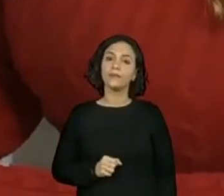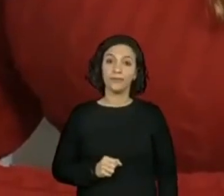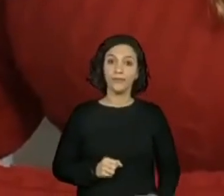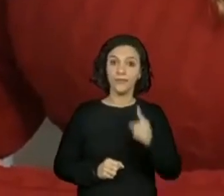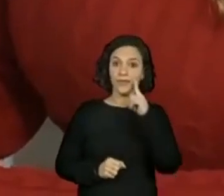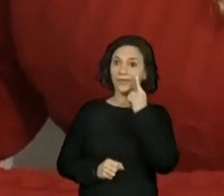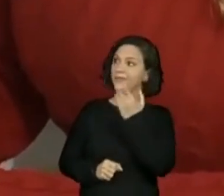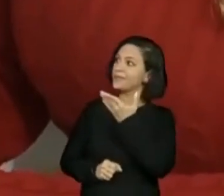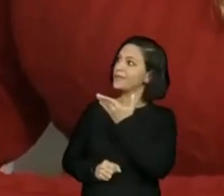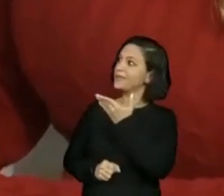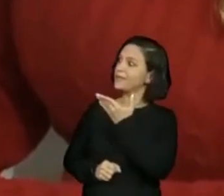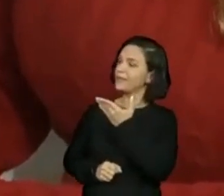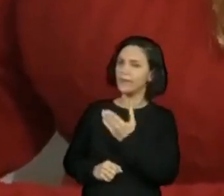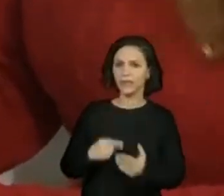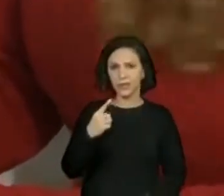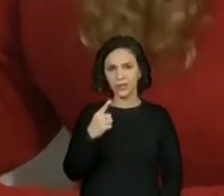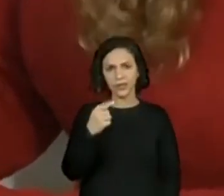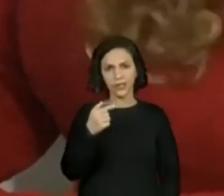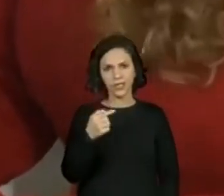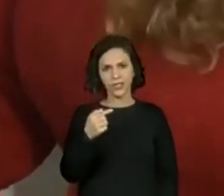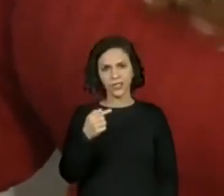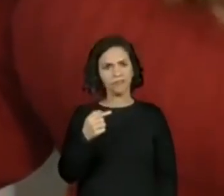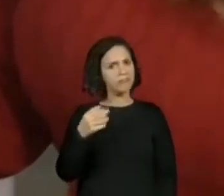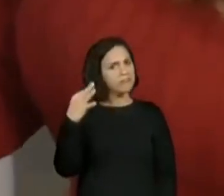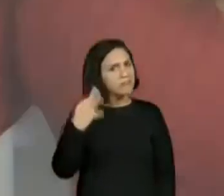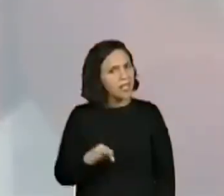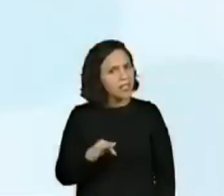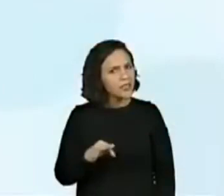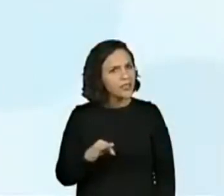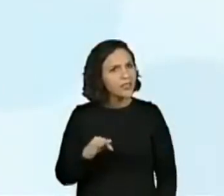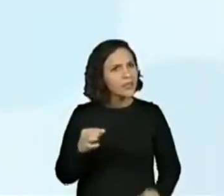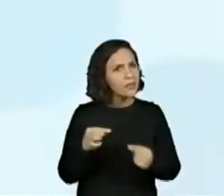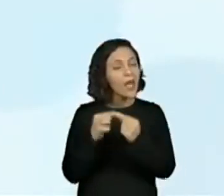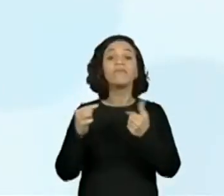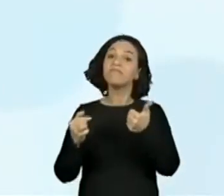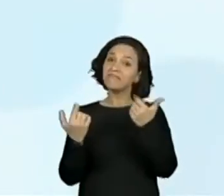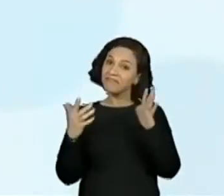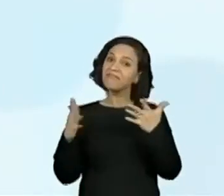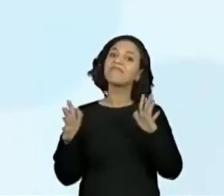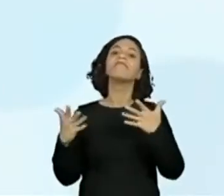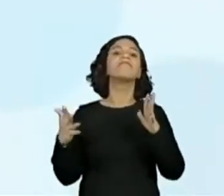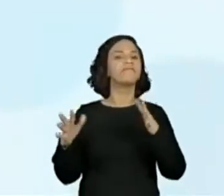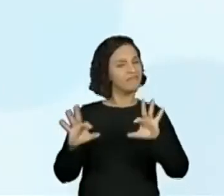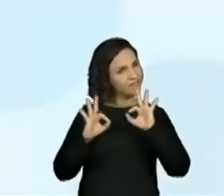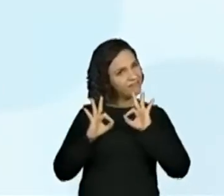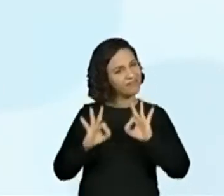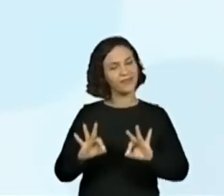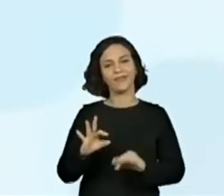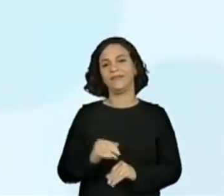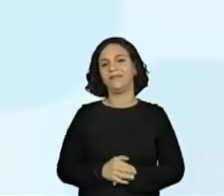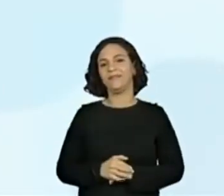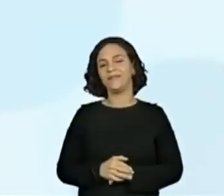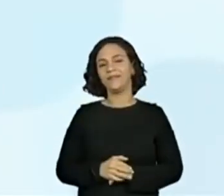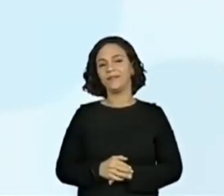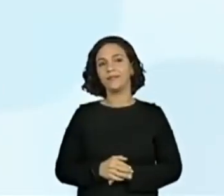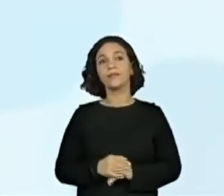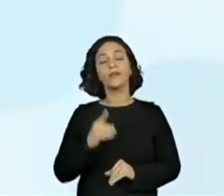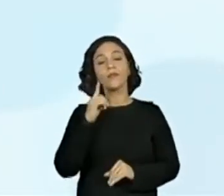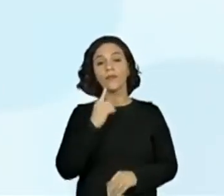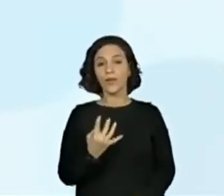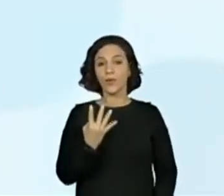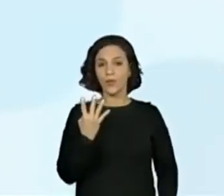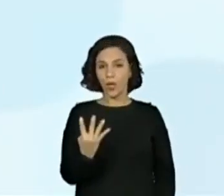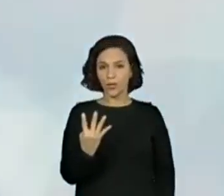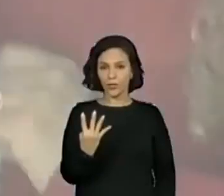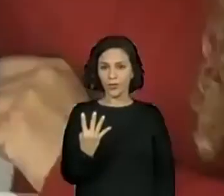Sinal de igual. Isso, olha lá. 17. Muito bem. Validado aqui a nossa soma. E 4 mais